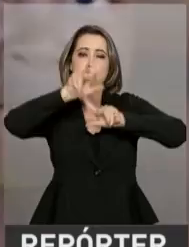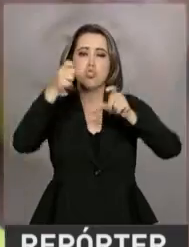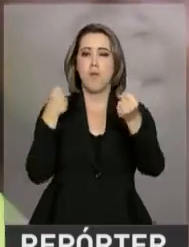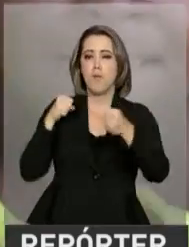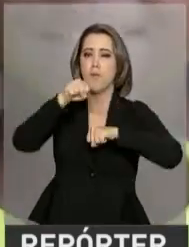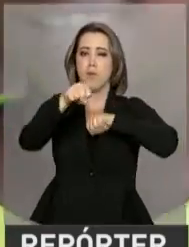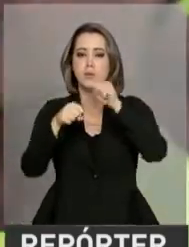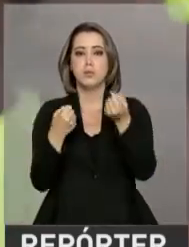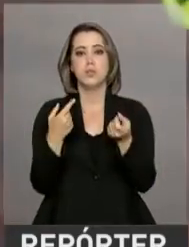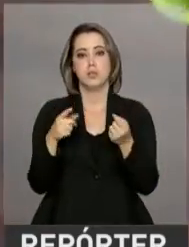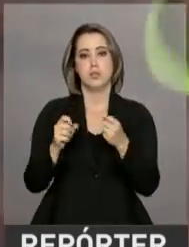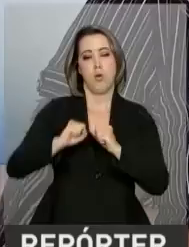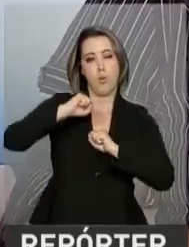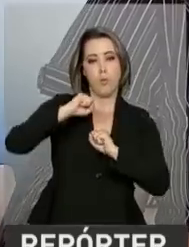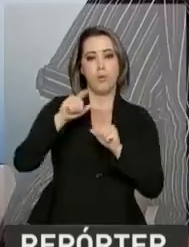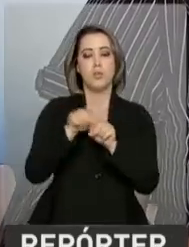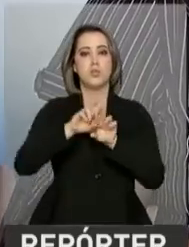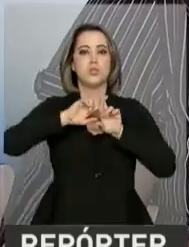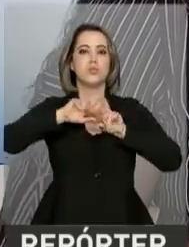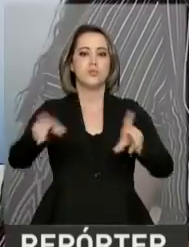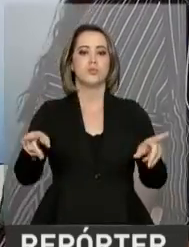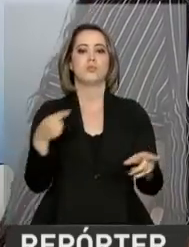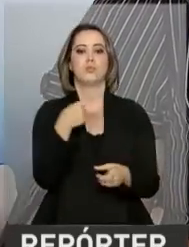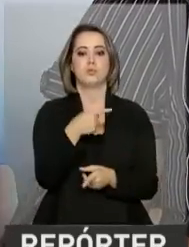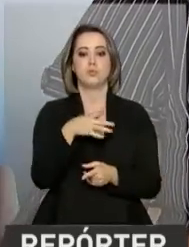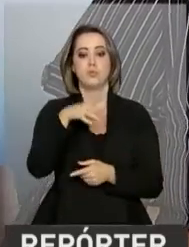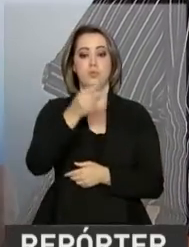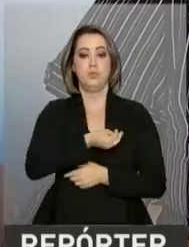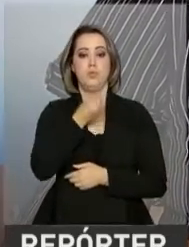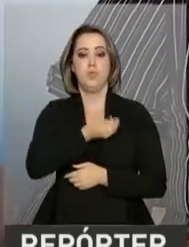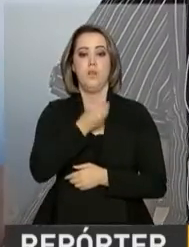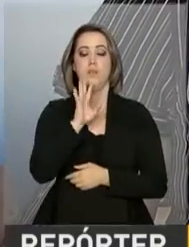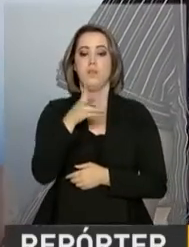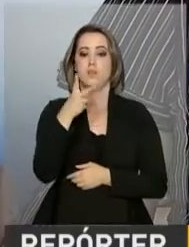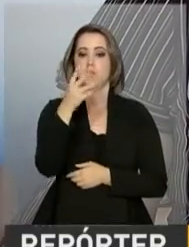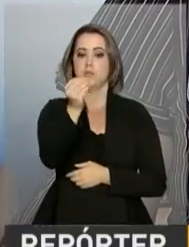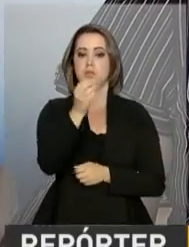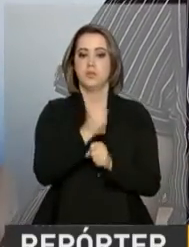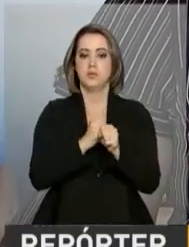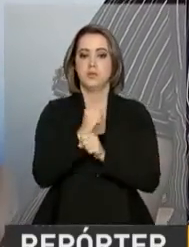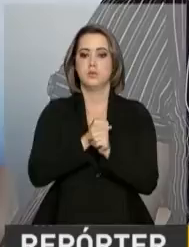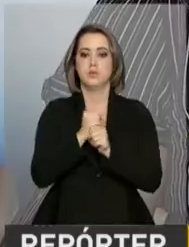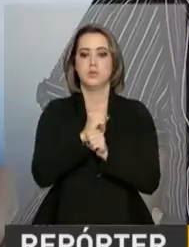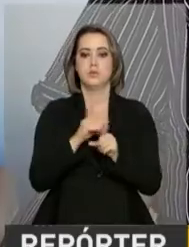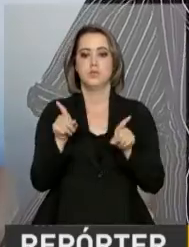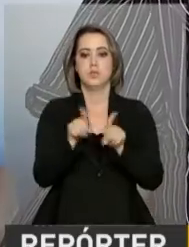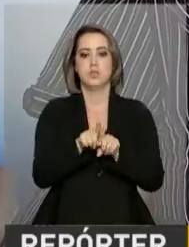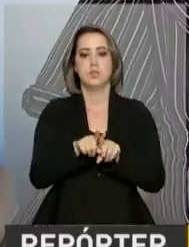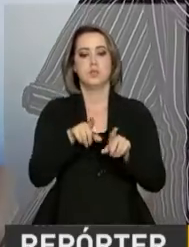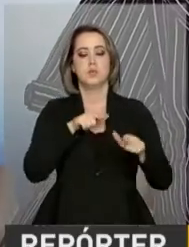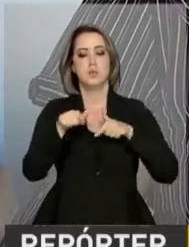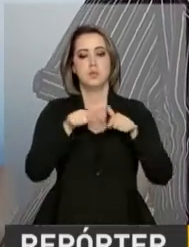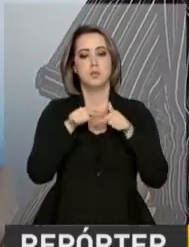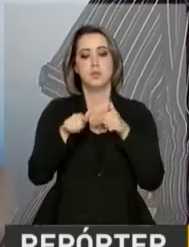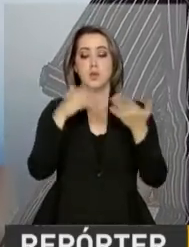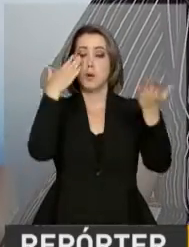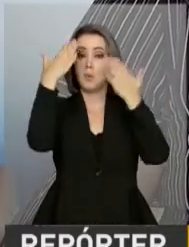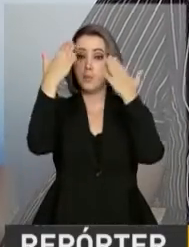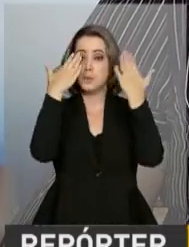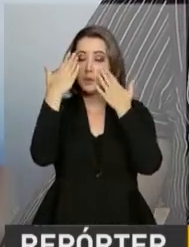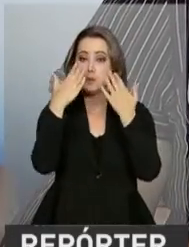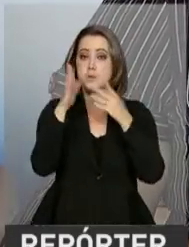uma coisa associação viver completou 20 anos além das atividades psicopedagógicas as